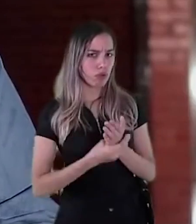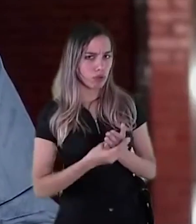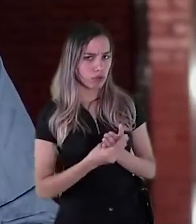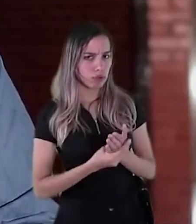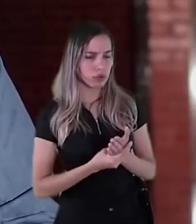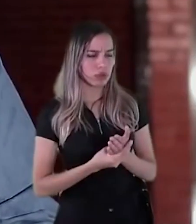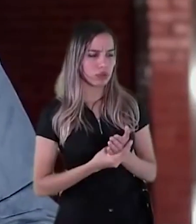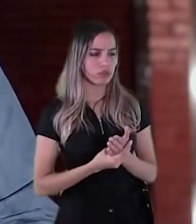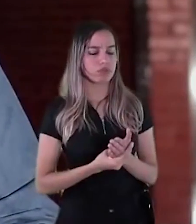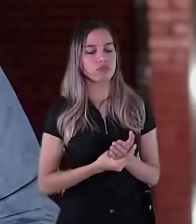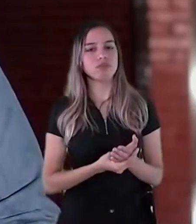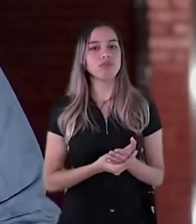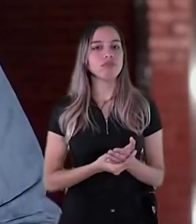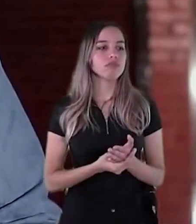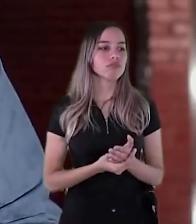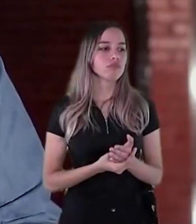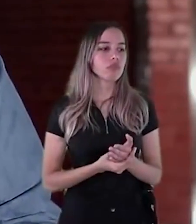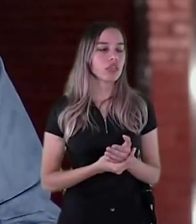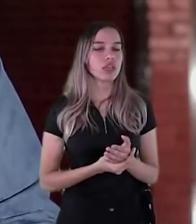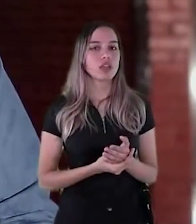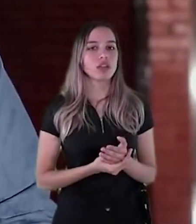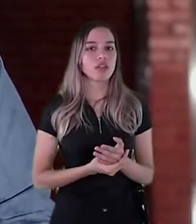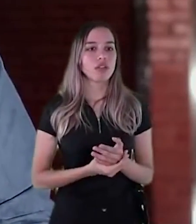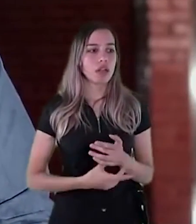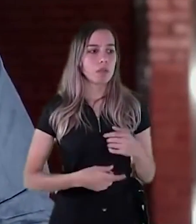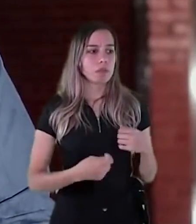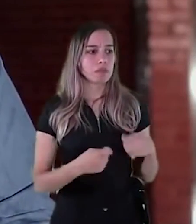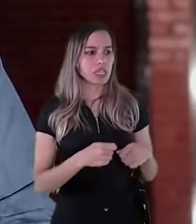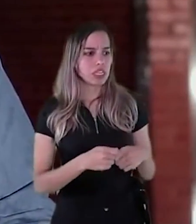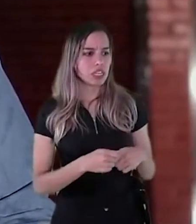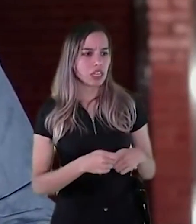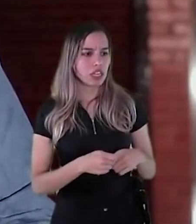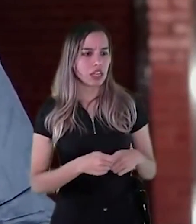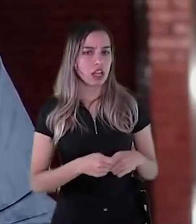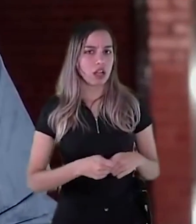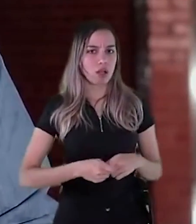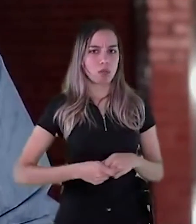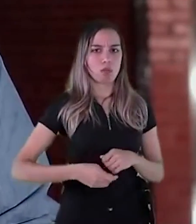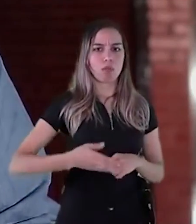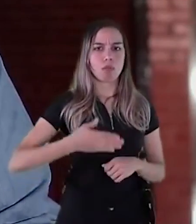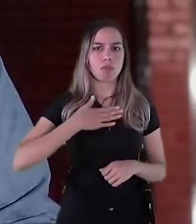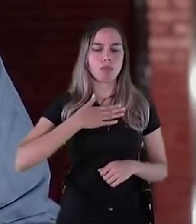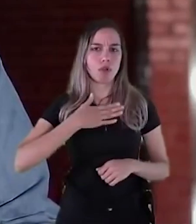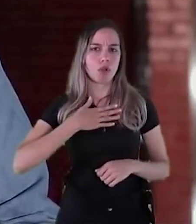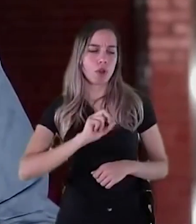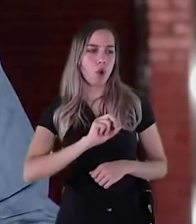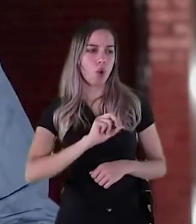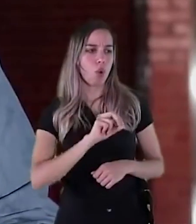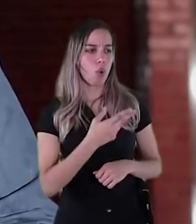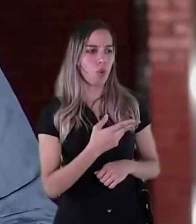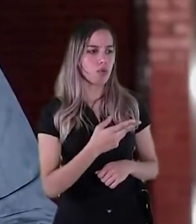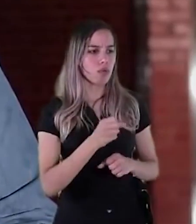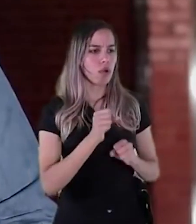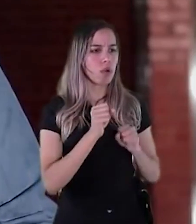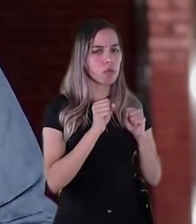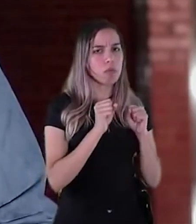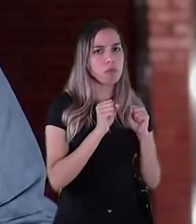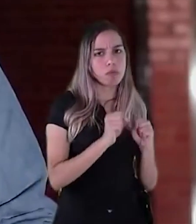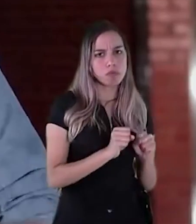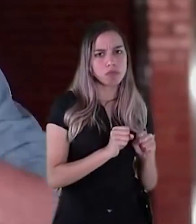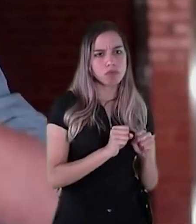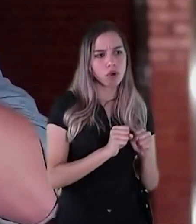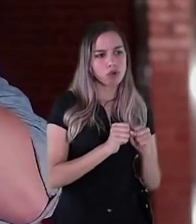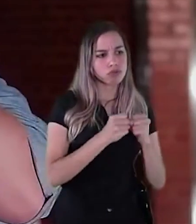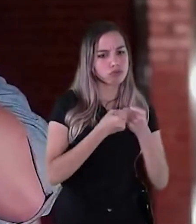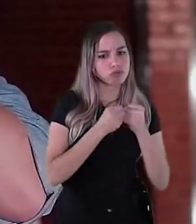deve ser uma coisa absolutamente individual ou, como você já fez, considera